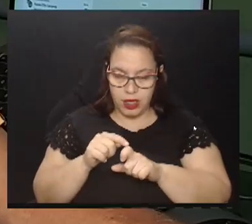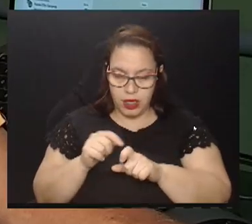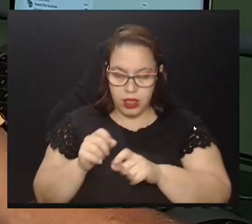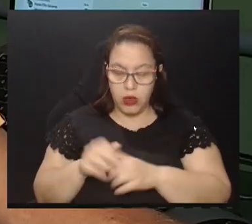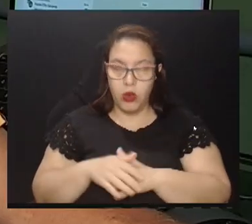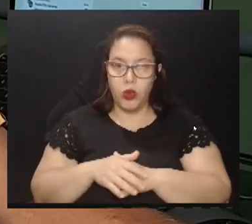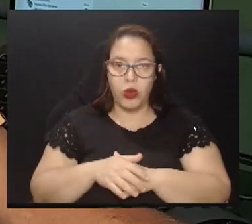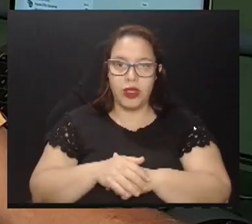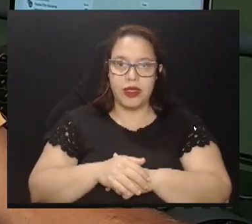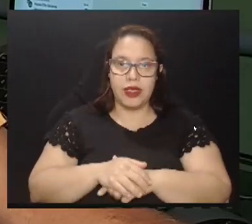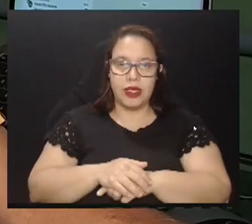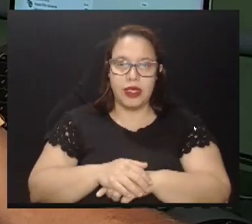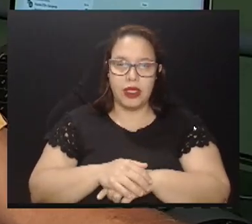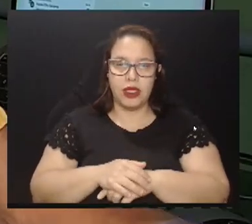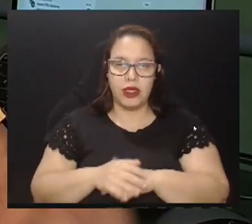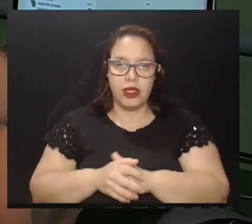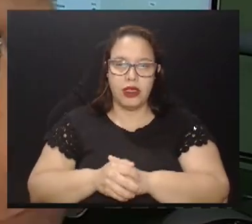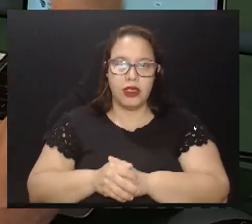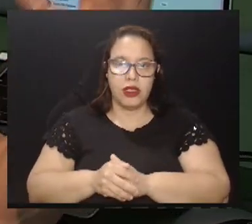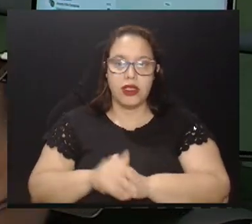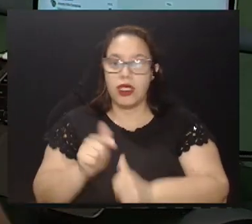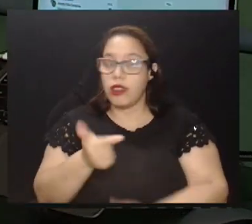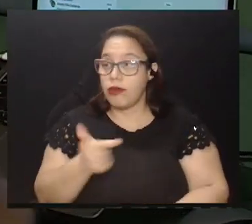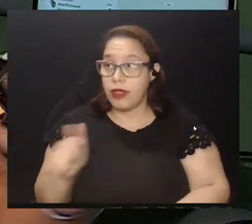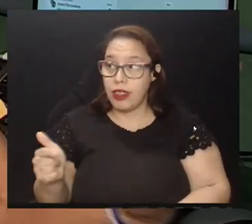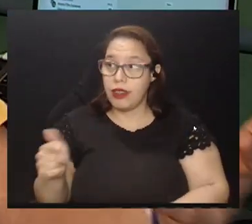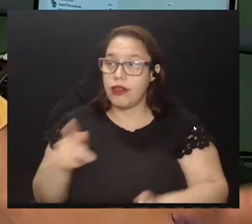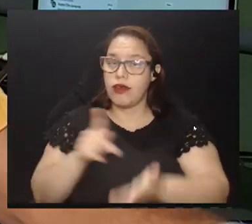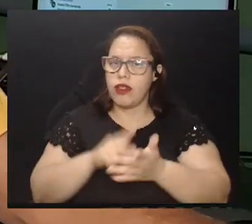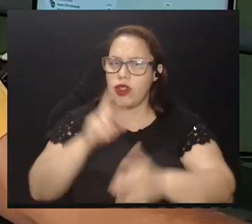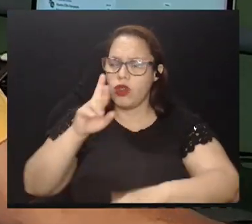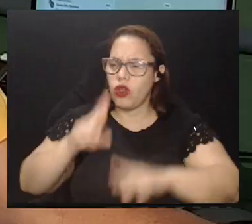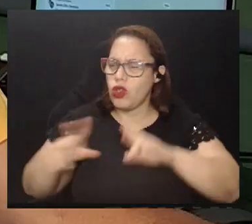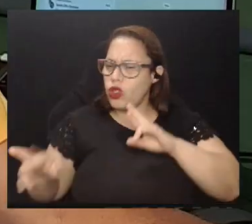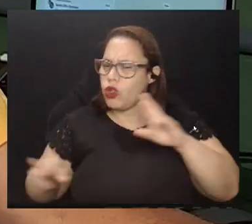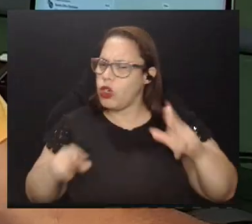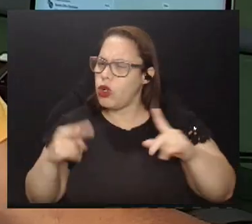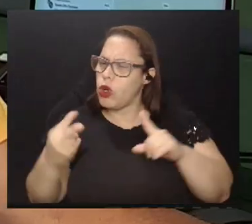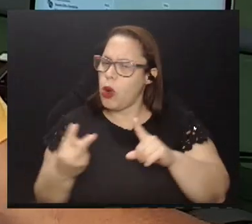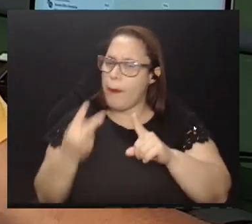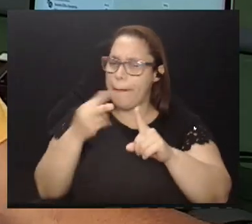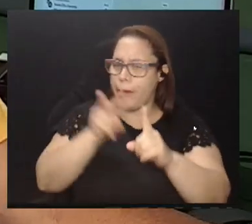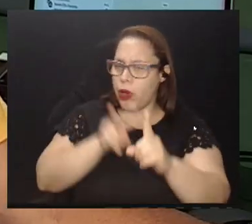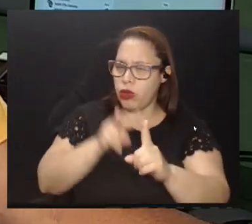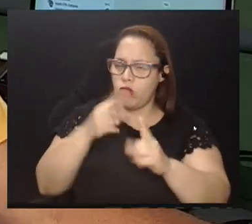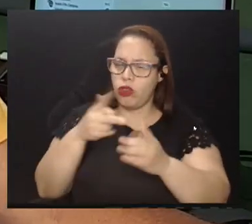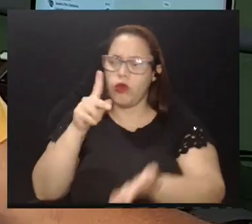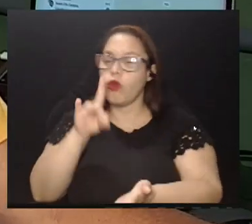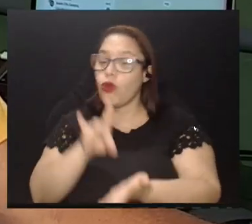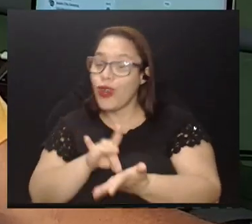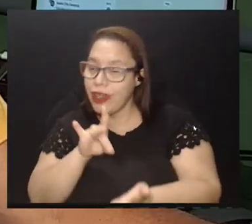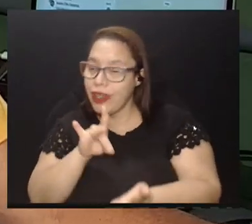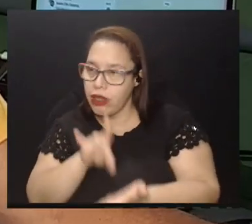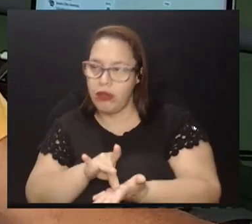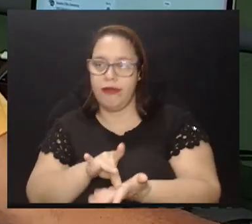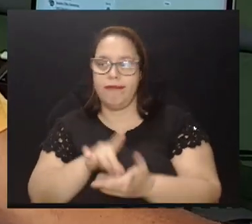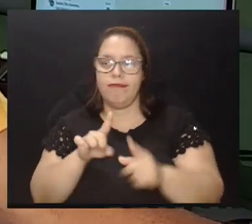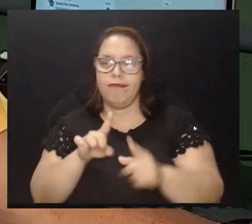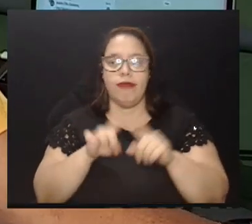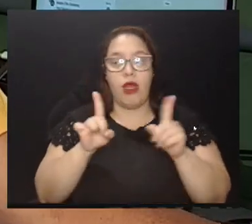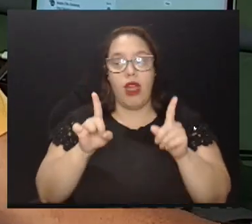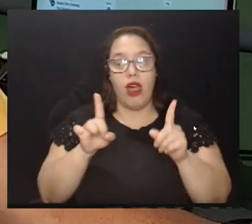é essa, isso não existe. Existem diferentes olhares sobre o real, né? Mas o trabalho do documentarista é